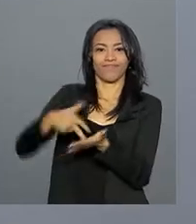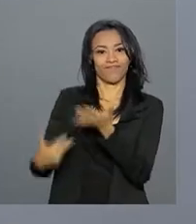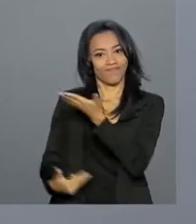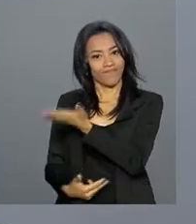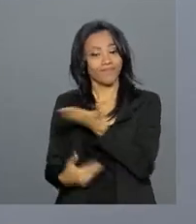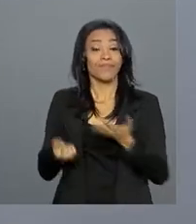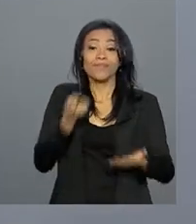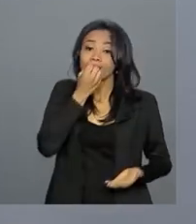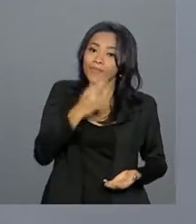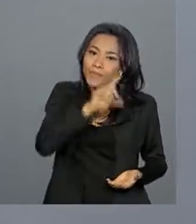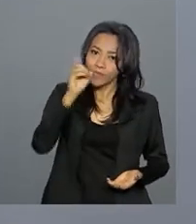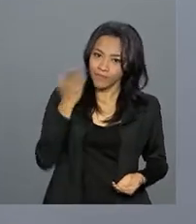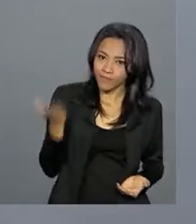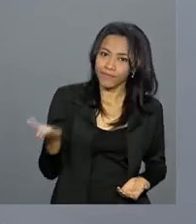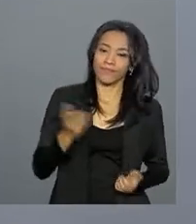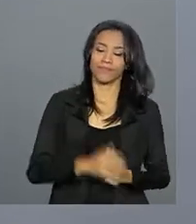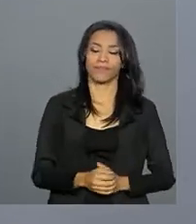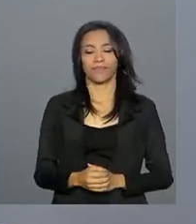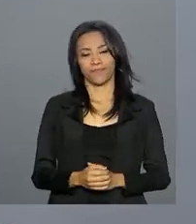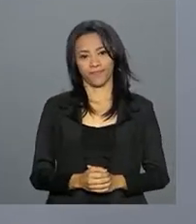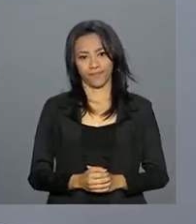márcia bom dia pra você